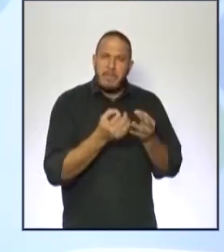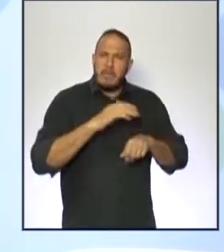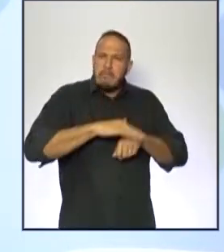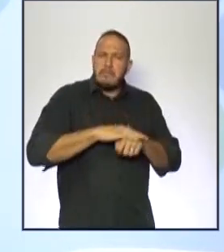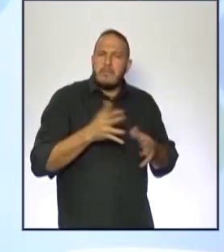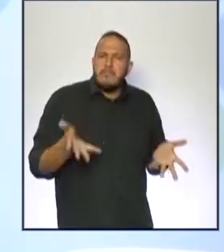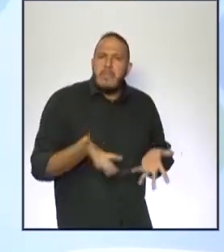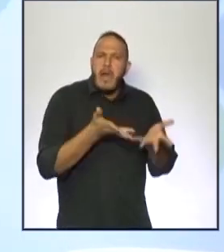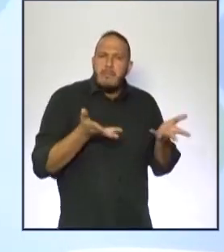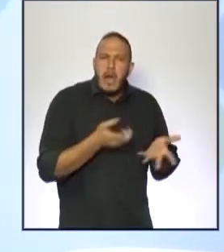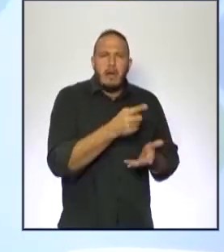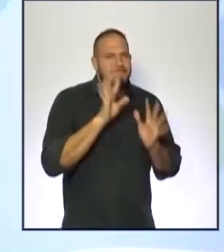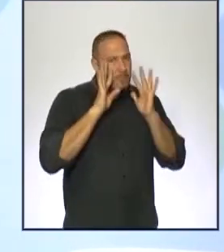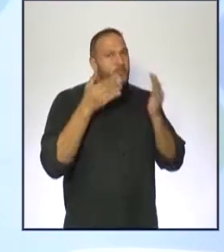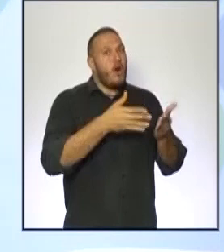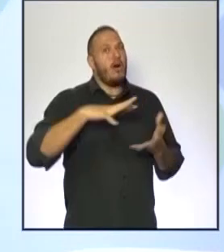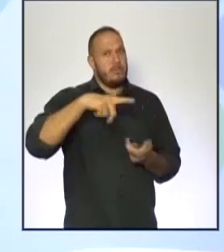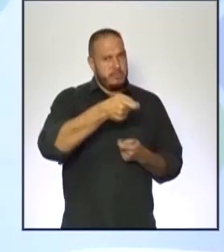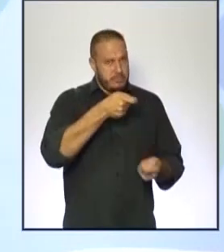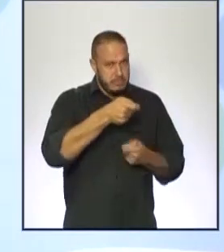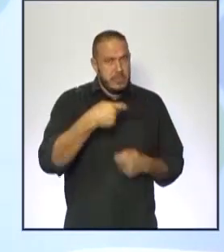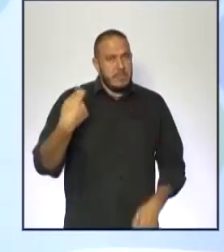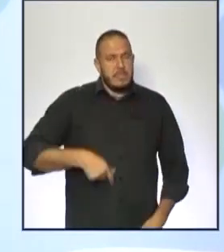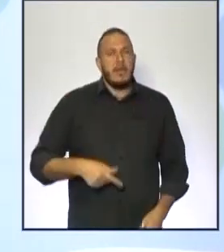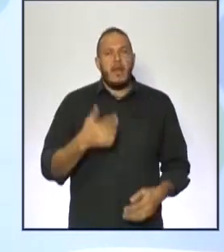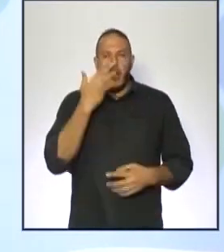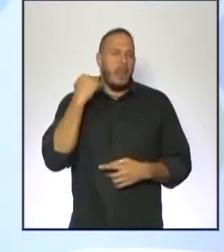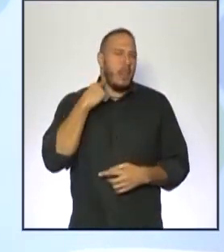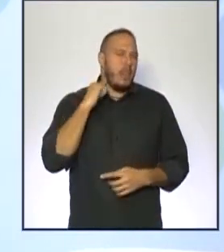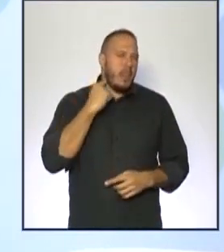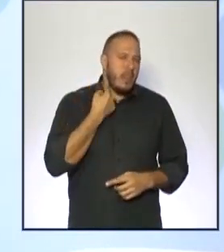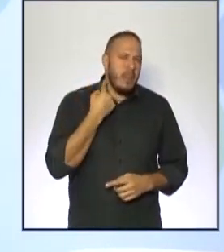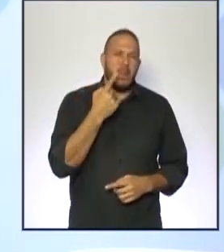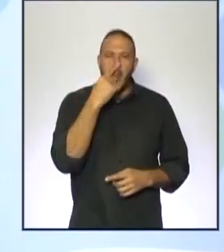praticar ações sustentáveis, como reciclar um lixo,